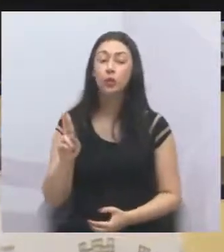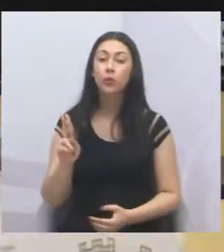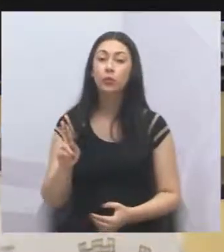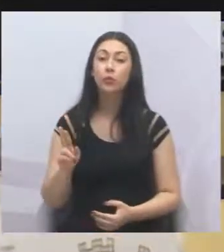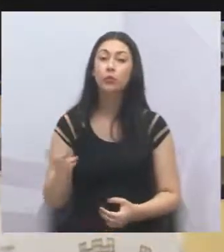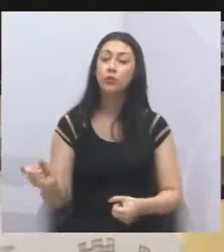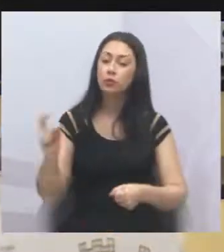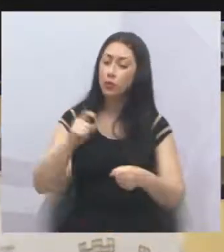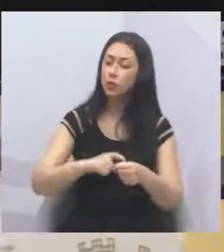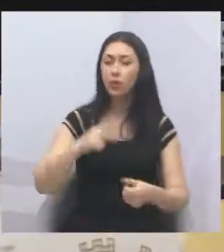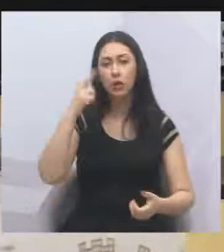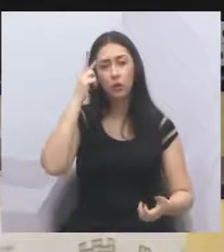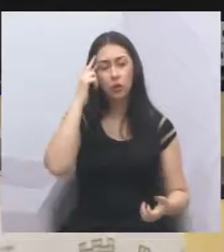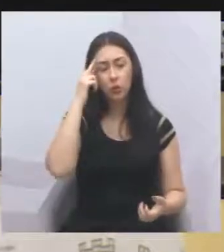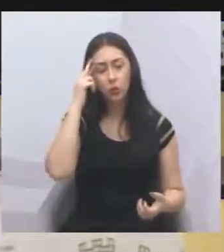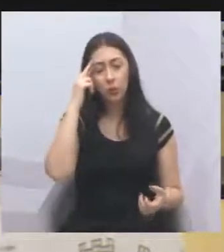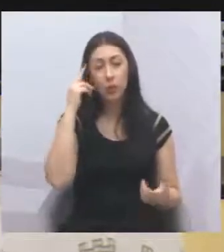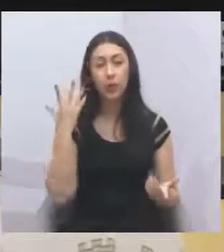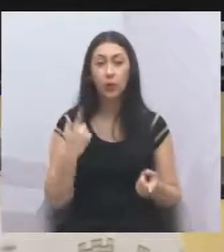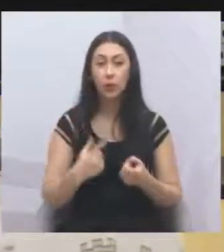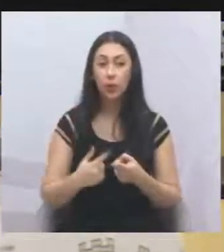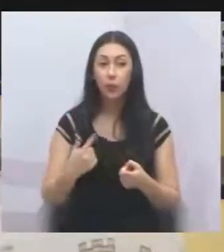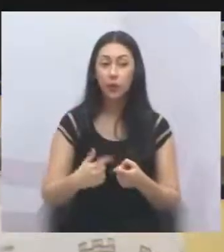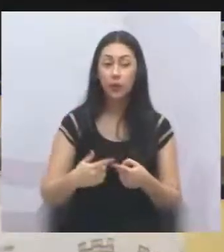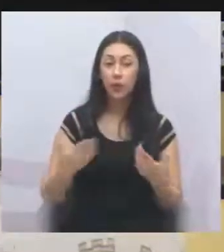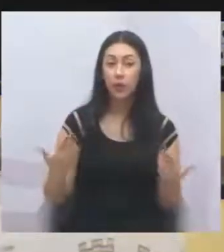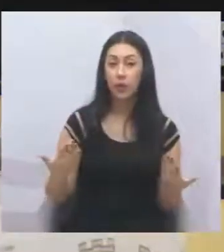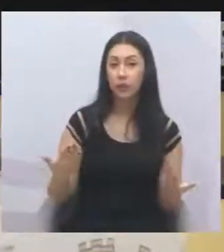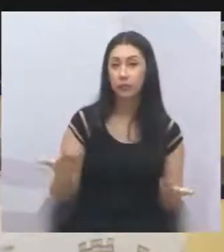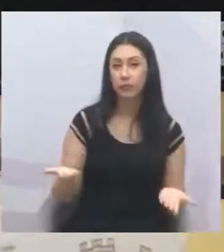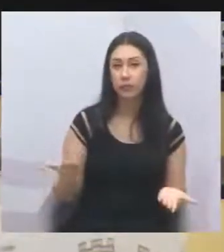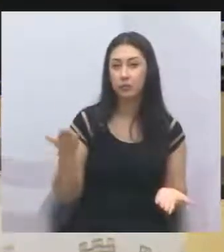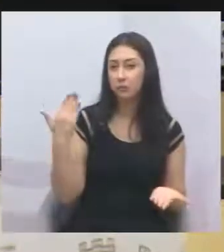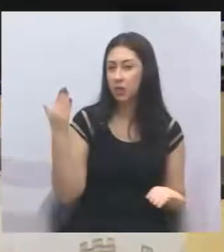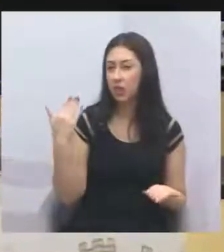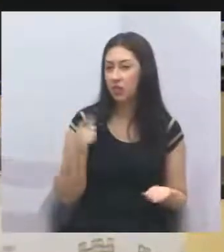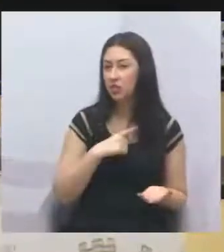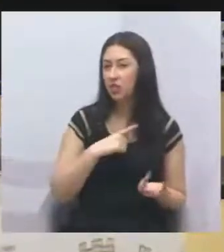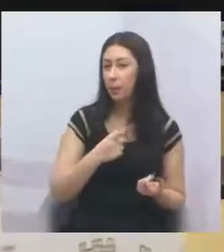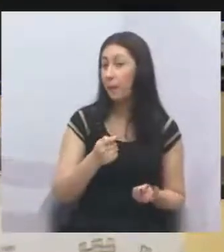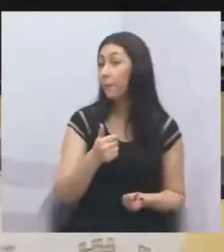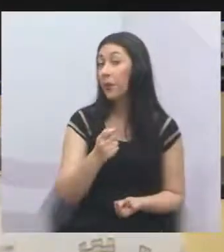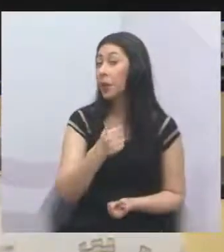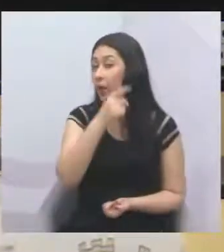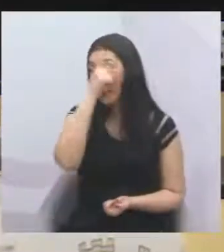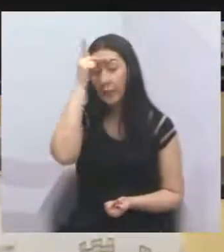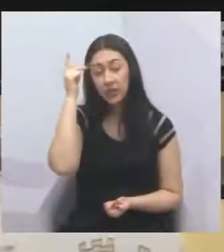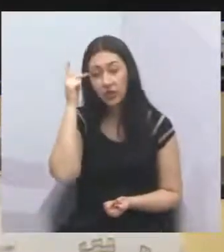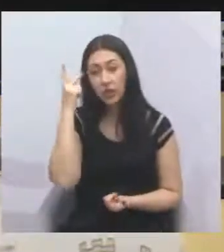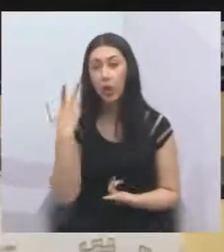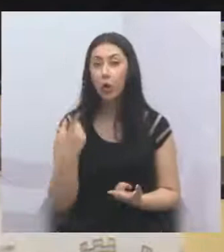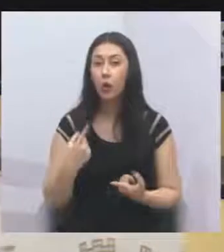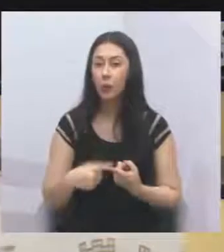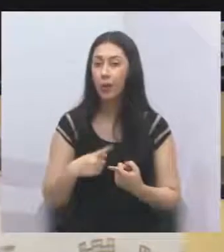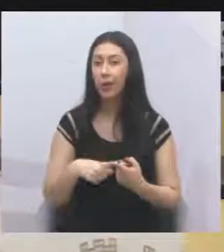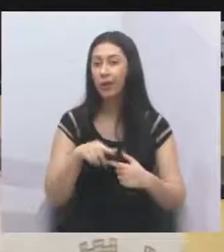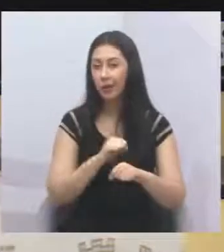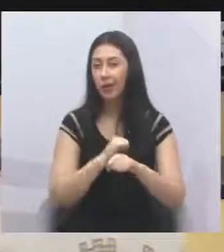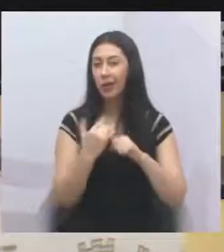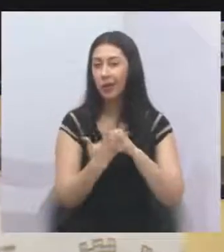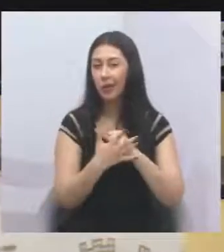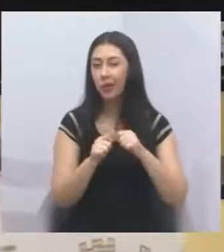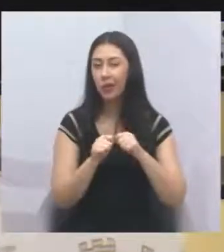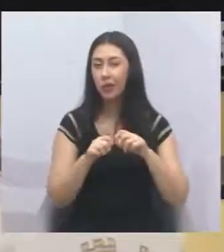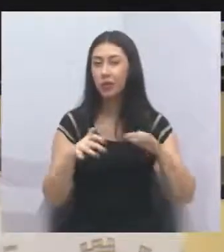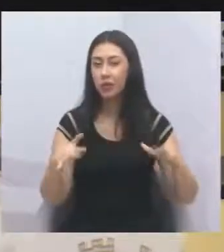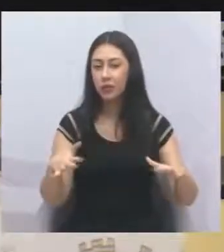a volta dos horários, já que eram escassos e foram diminuídos por conta da